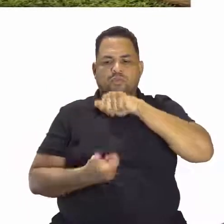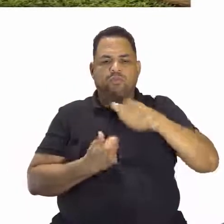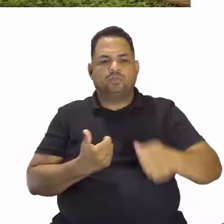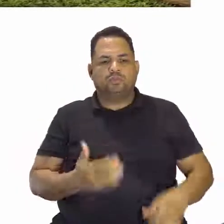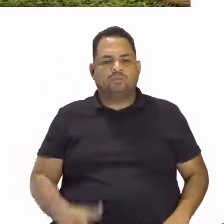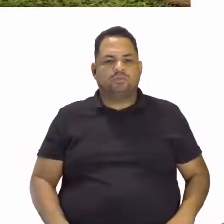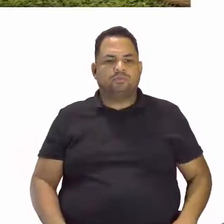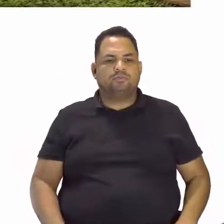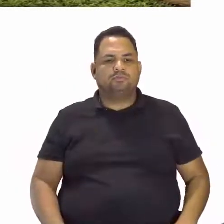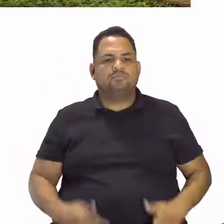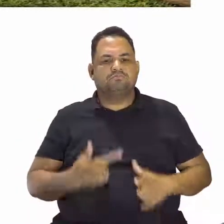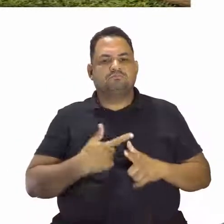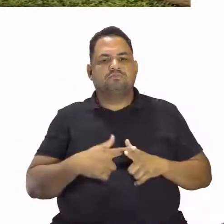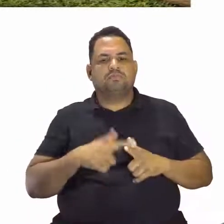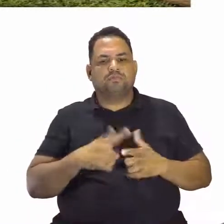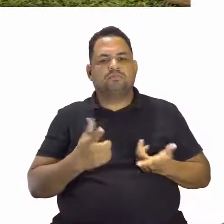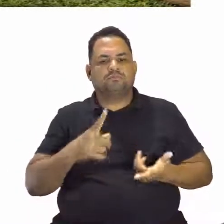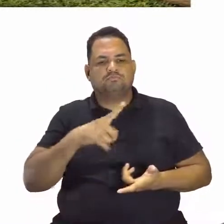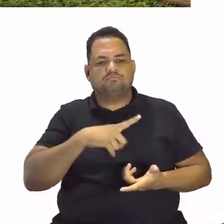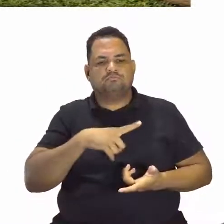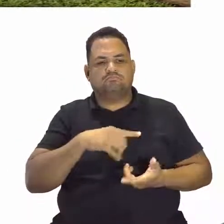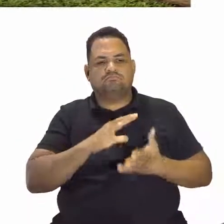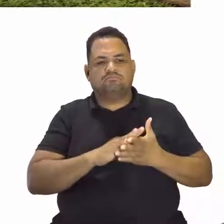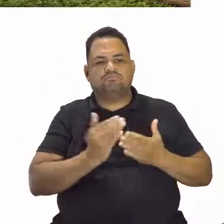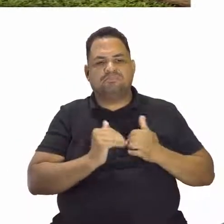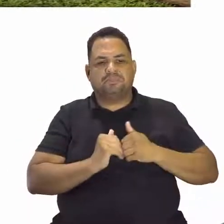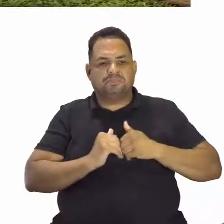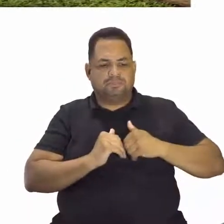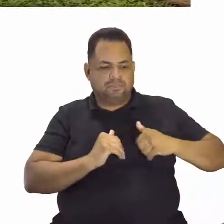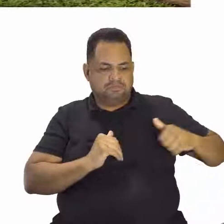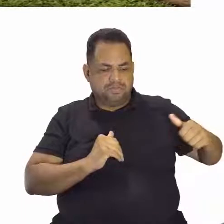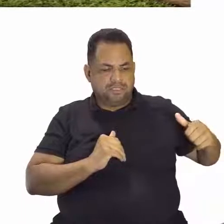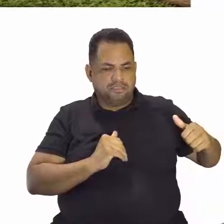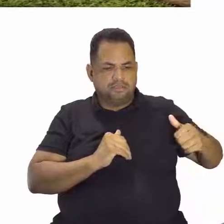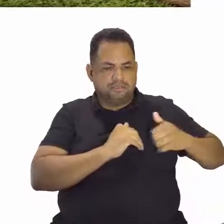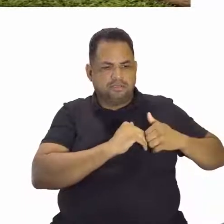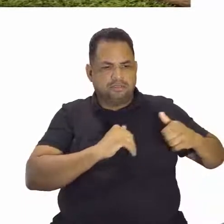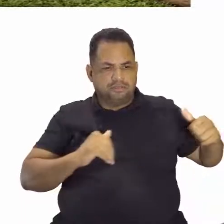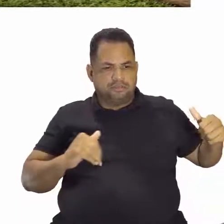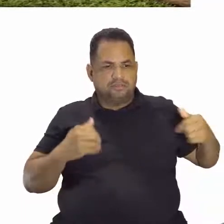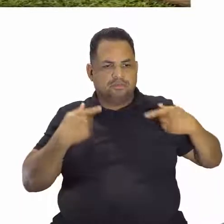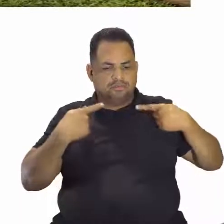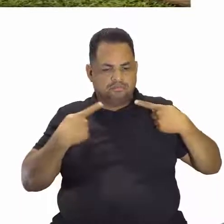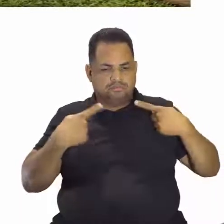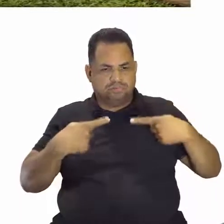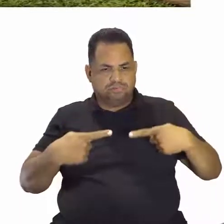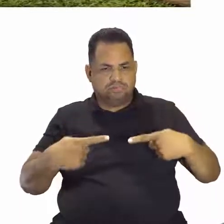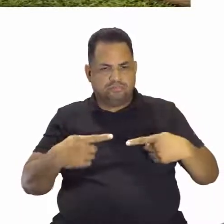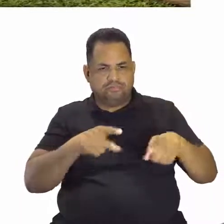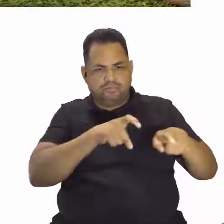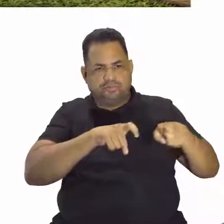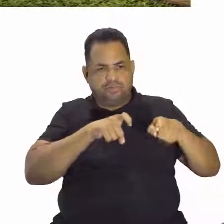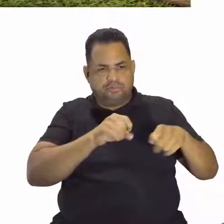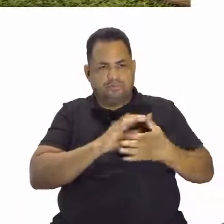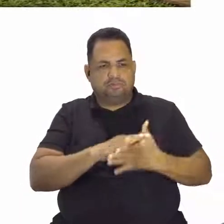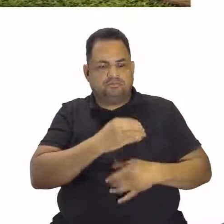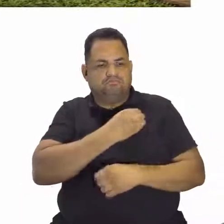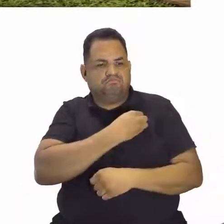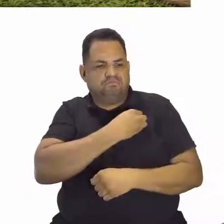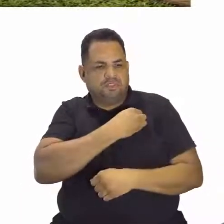pelos ribeirinhos é o isolamento relativo, conflitos agrários,